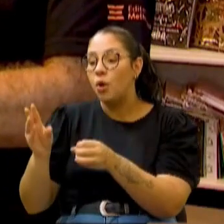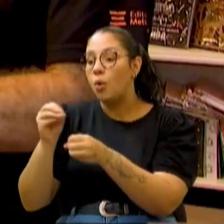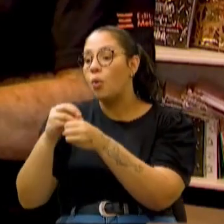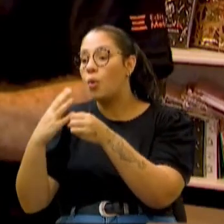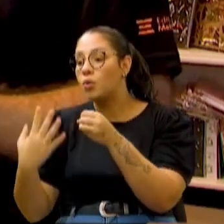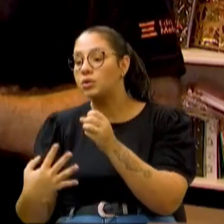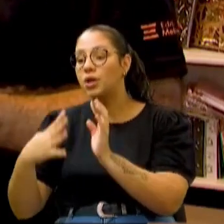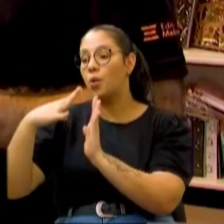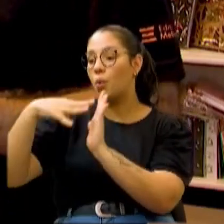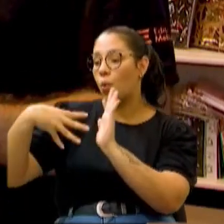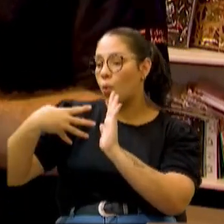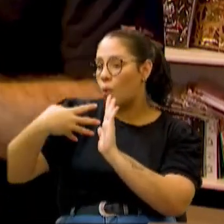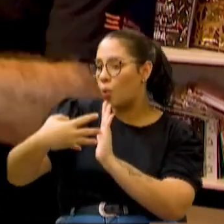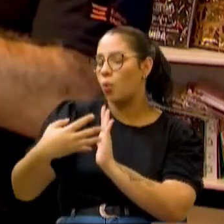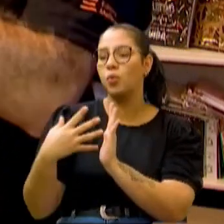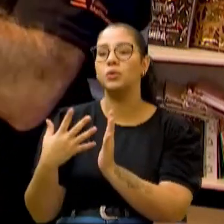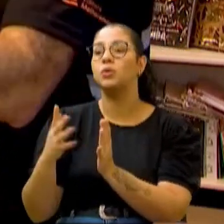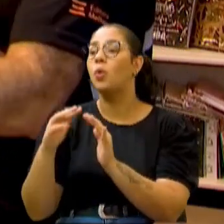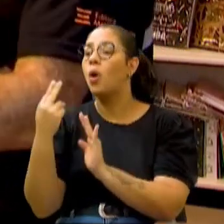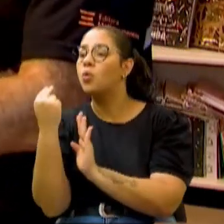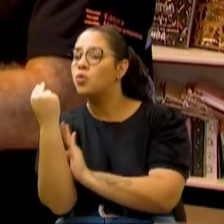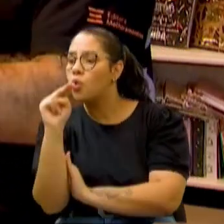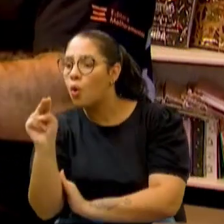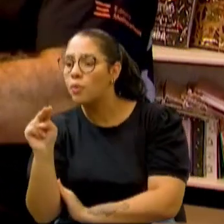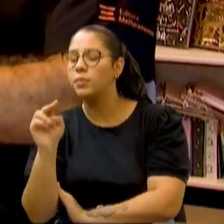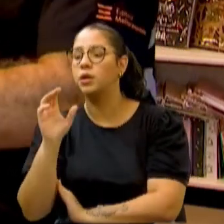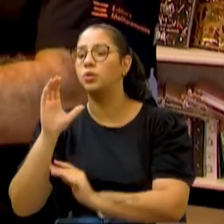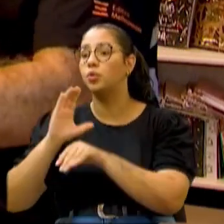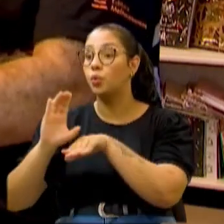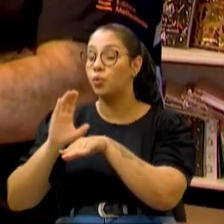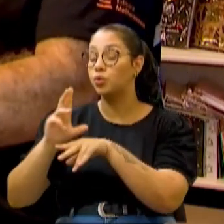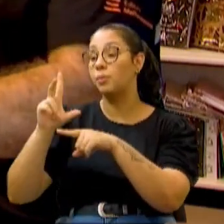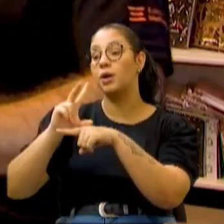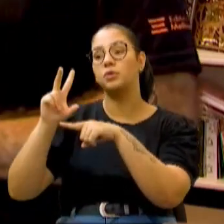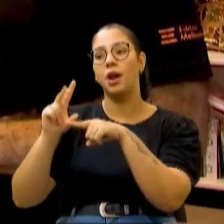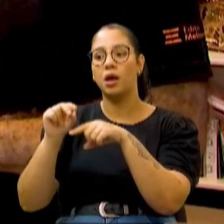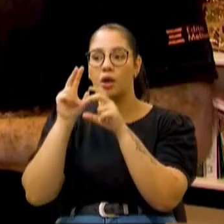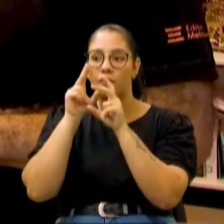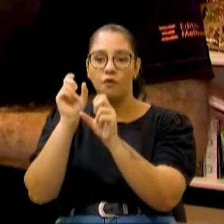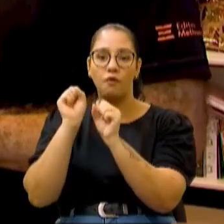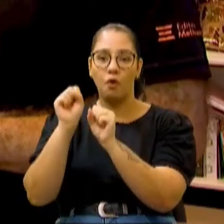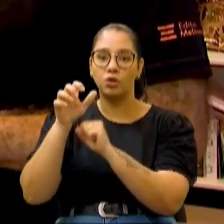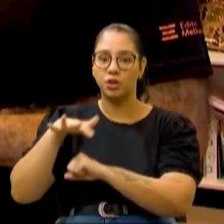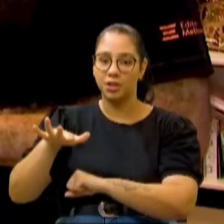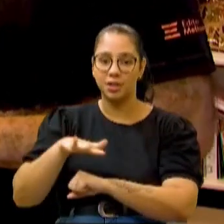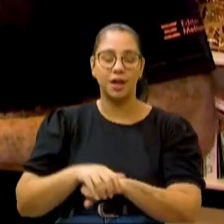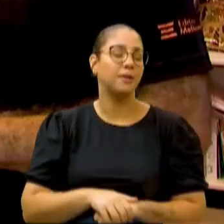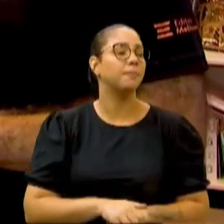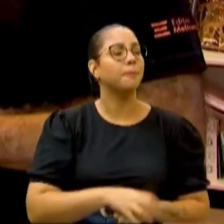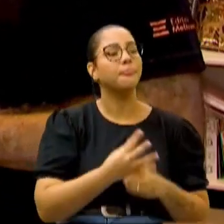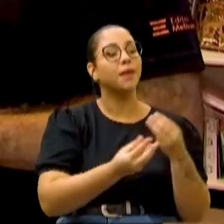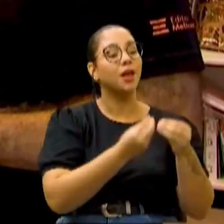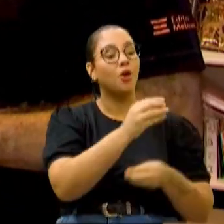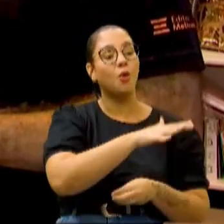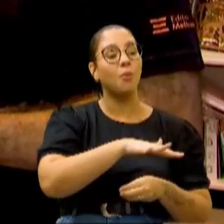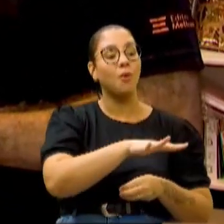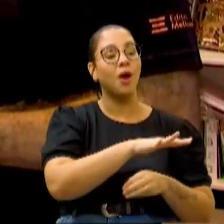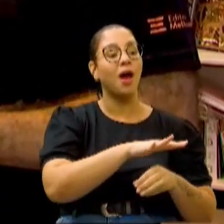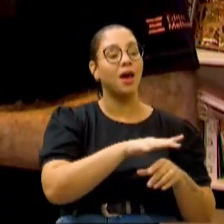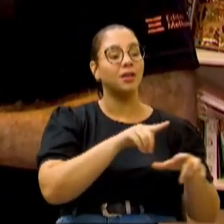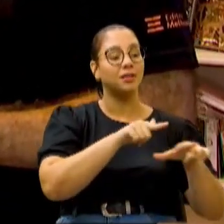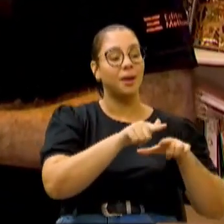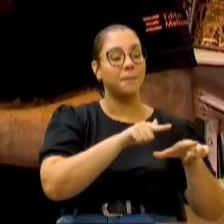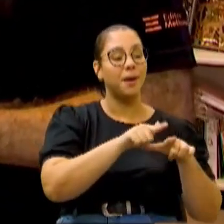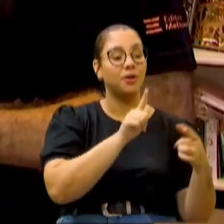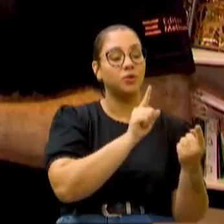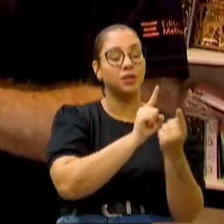o conteúdo programático, ou qual o nome do curso, mas o Senac sempre foi muito forte nessa área. Como está o mercado de